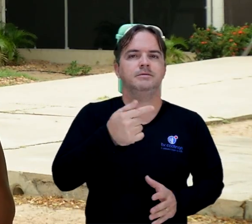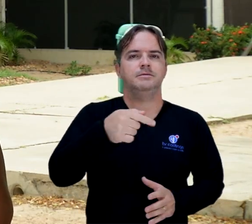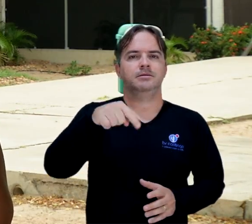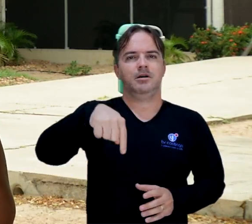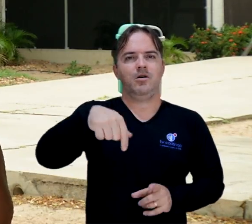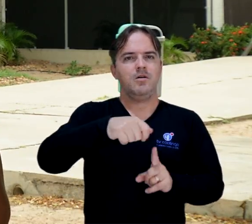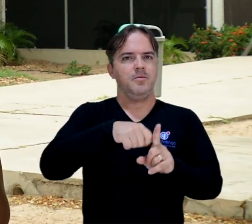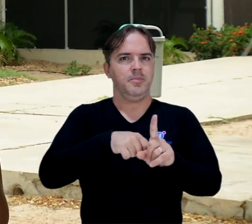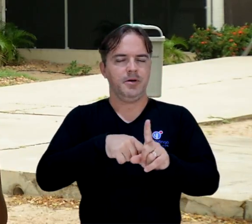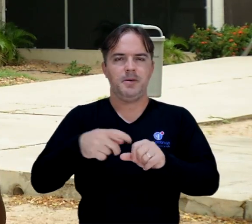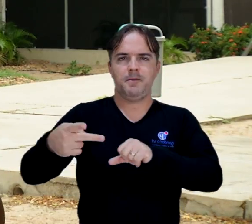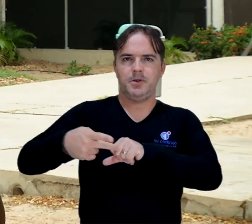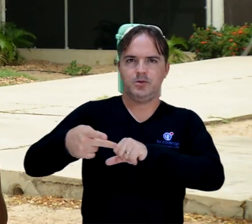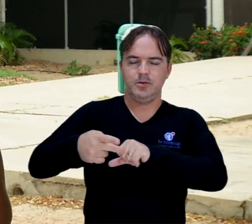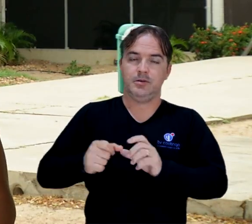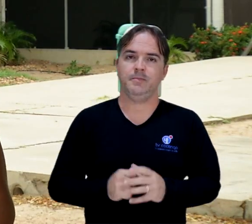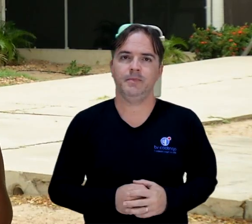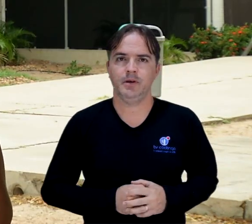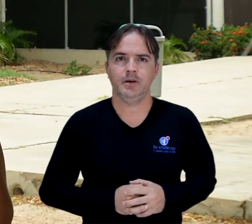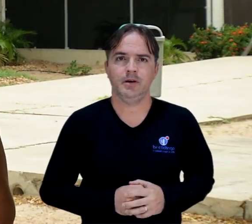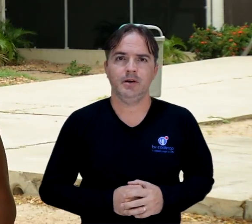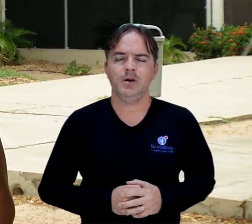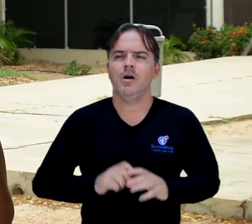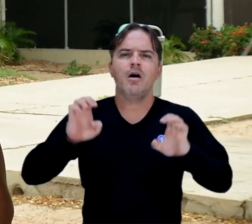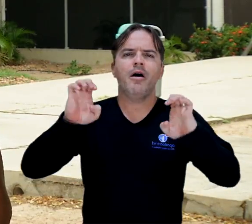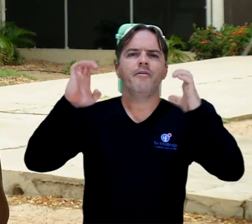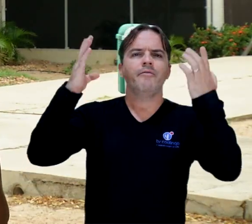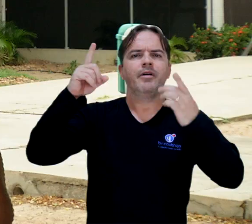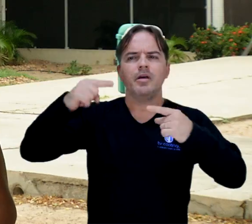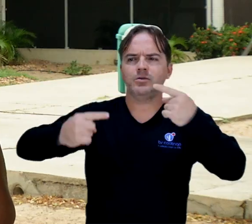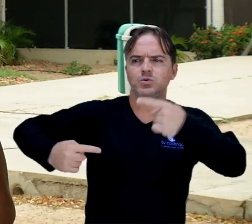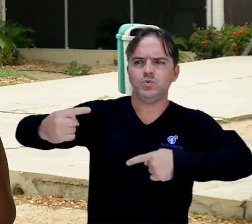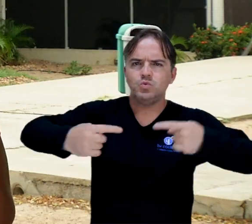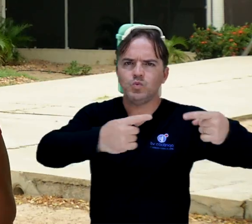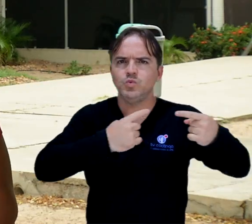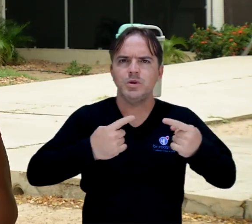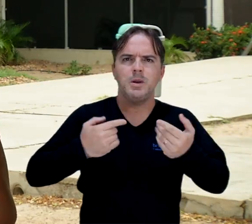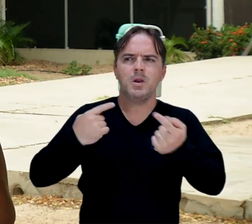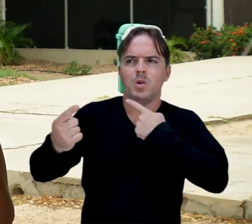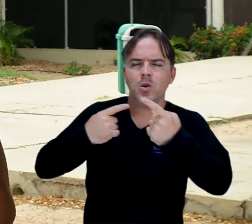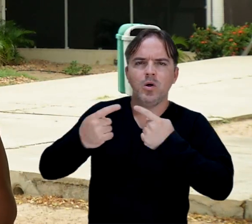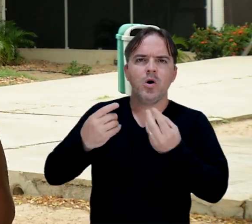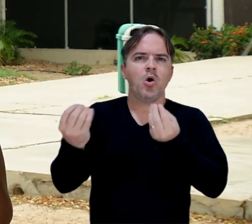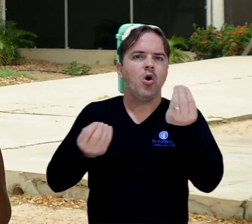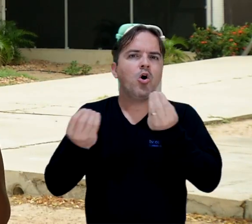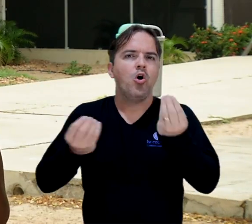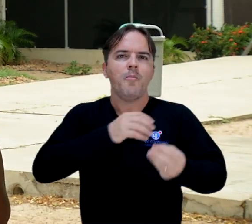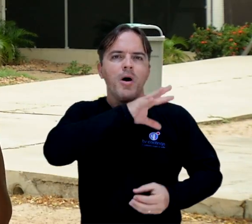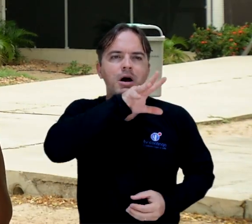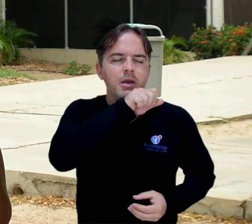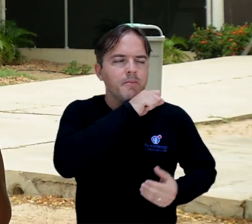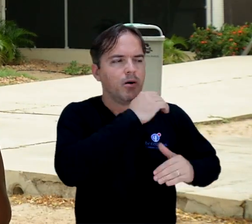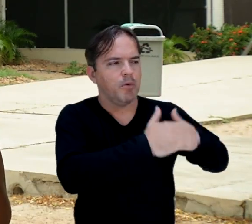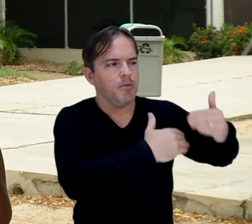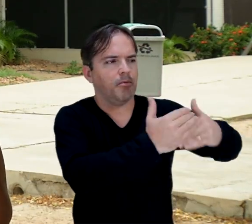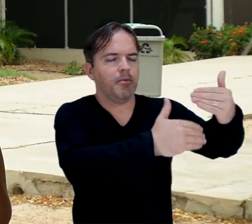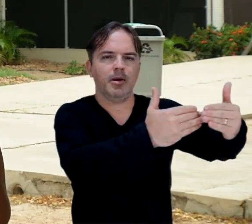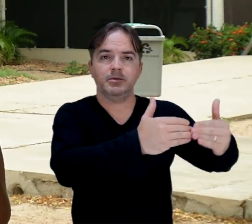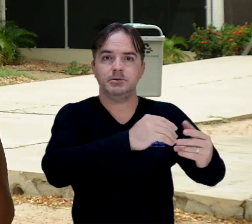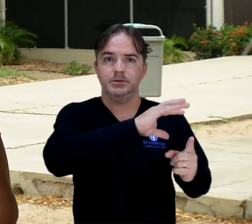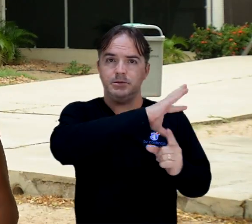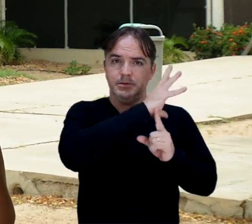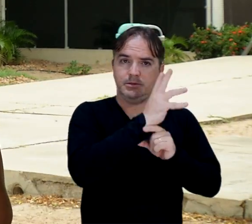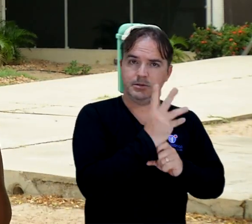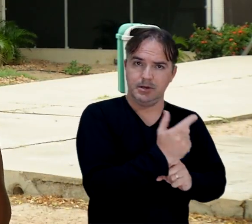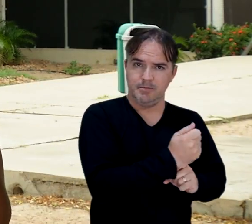17 deste mês, na Univasf em Petrolina. O evento pretende discutir as diversas áreas da cadeia produtiva animal no semiárido